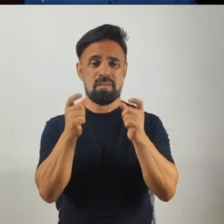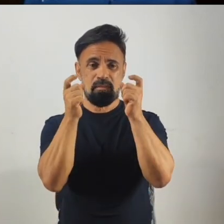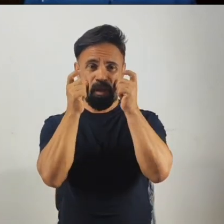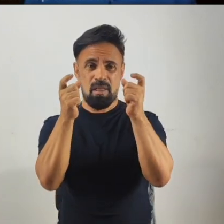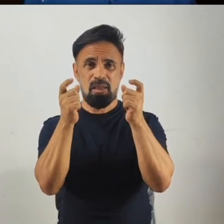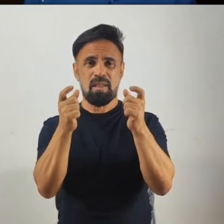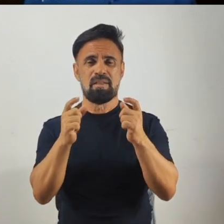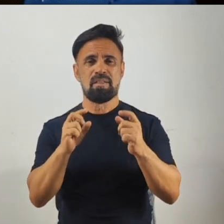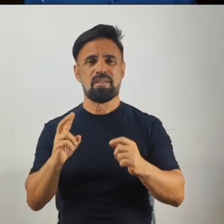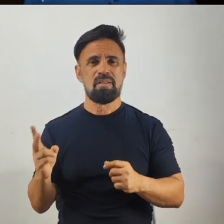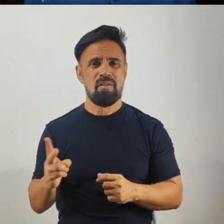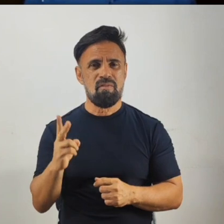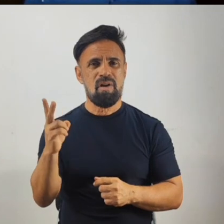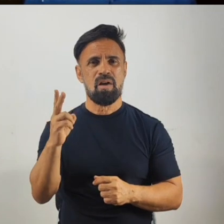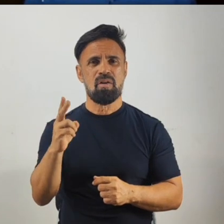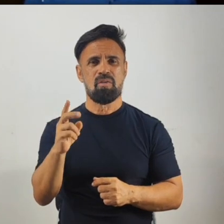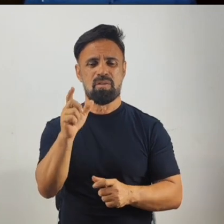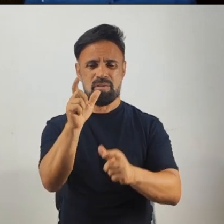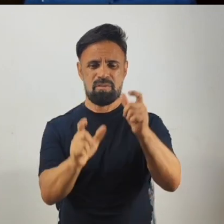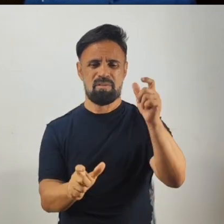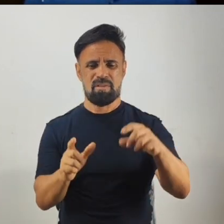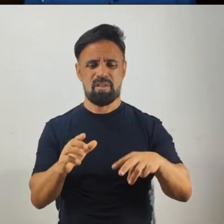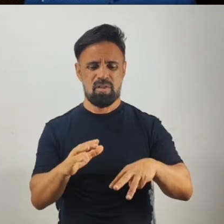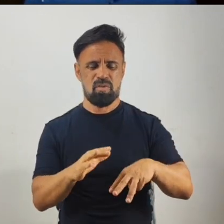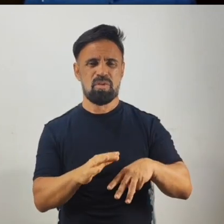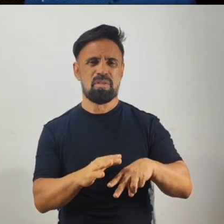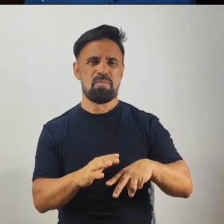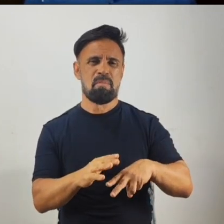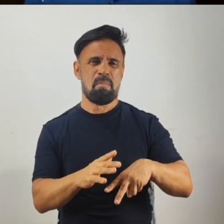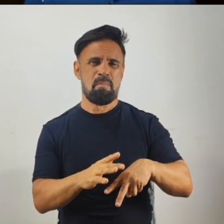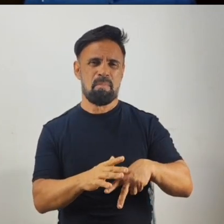desejos, expectativas e valores dos